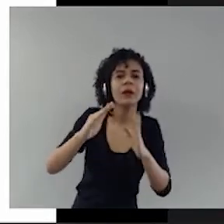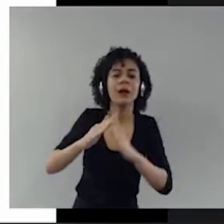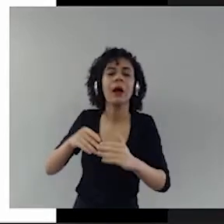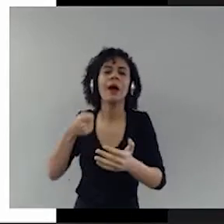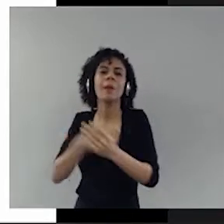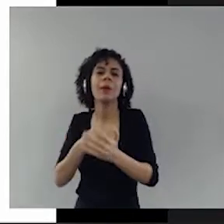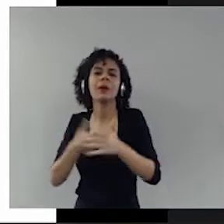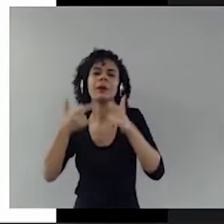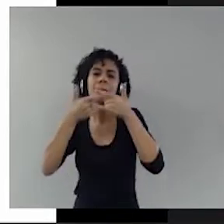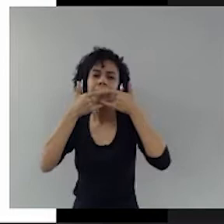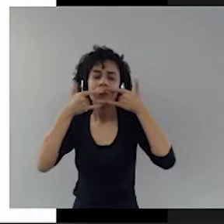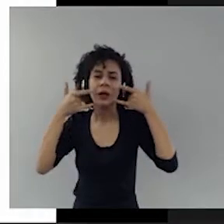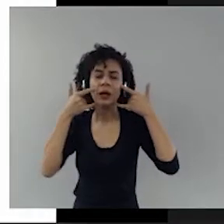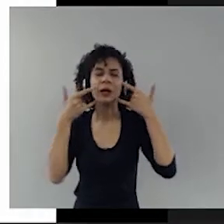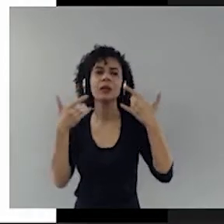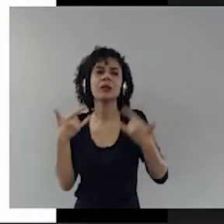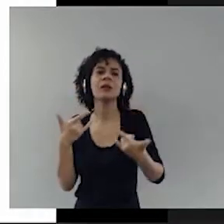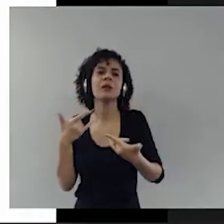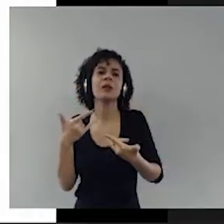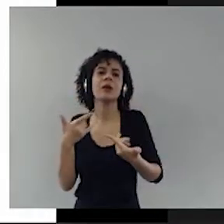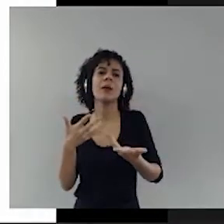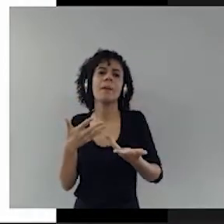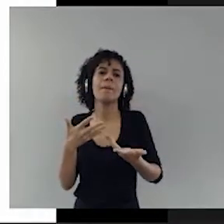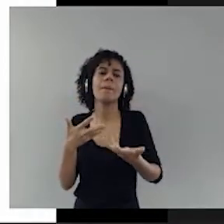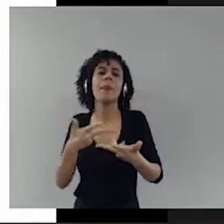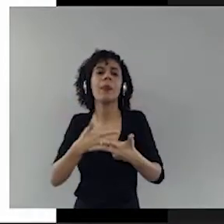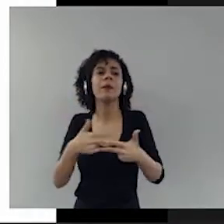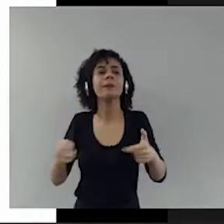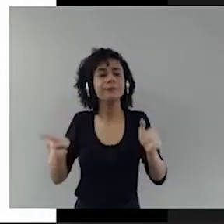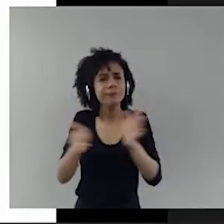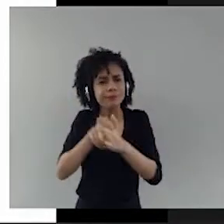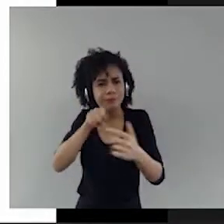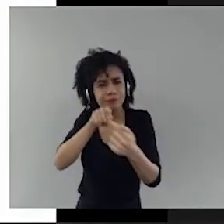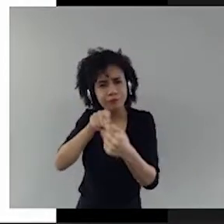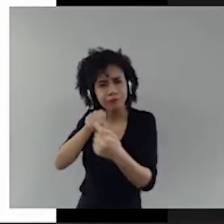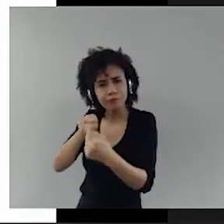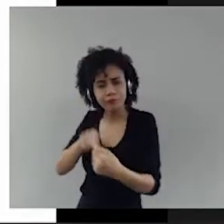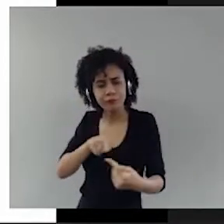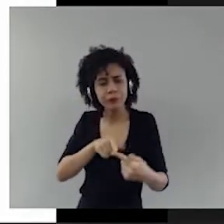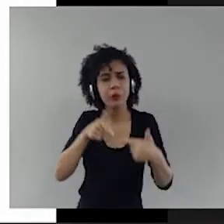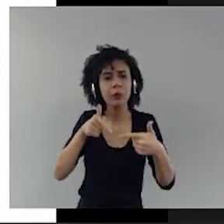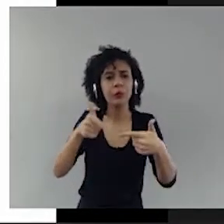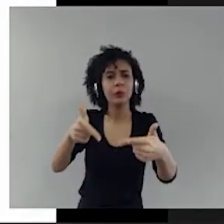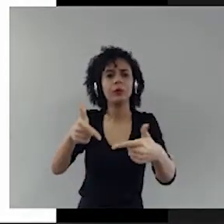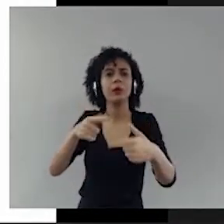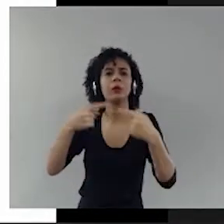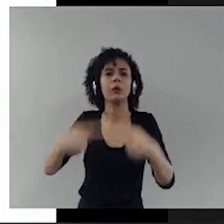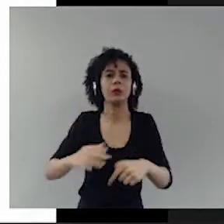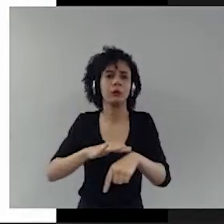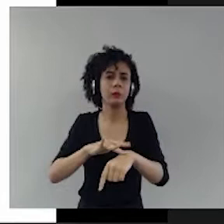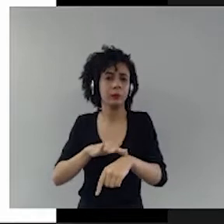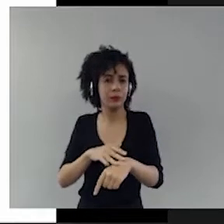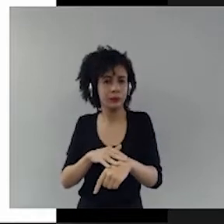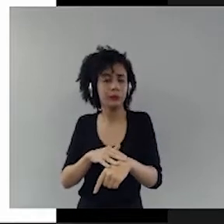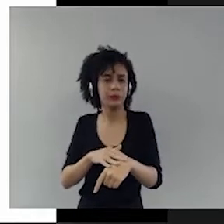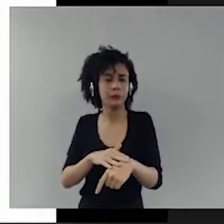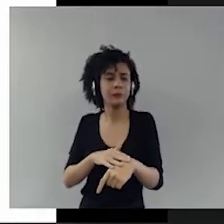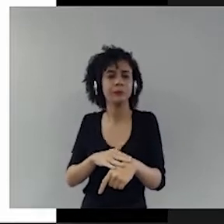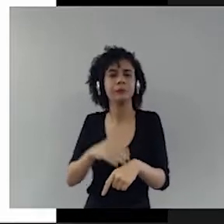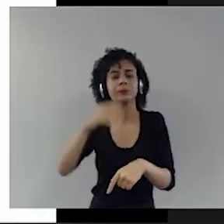obrigatório de máscara facial medidas diretas mesmo de enfrentamento da doença e